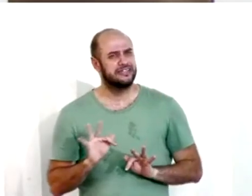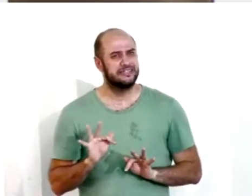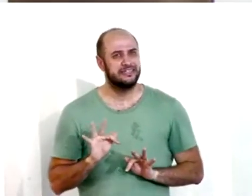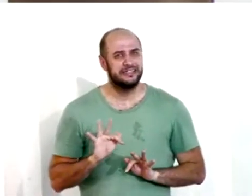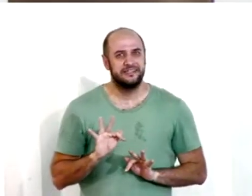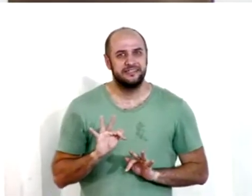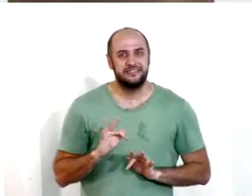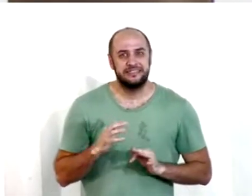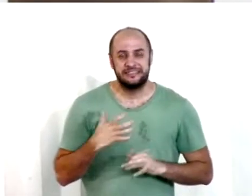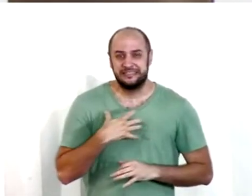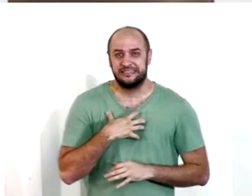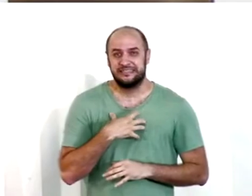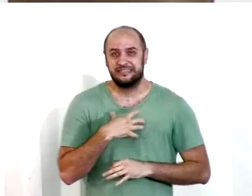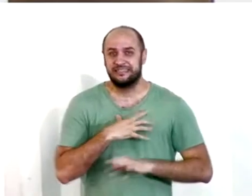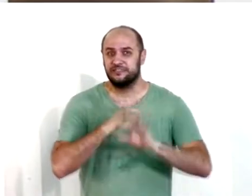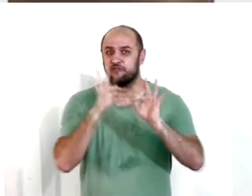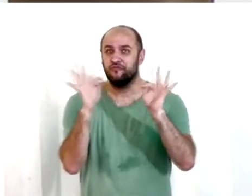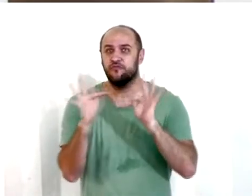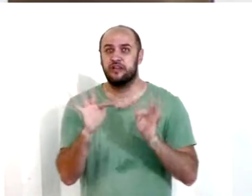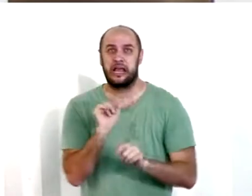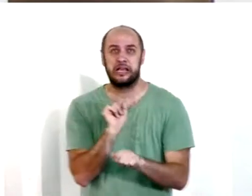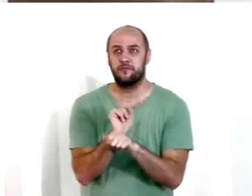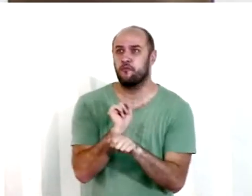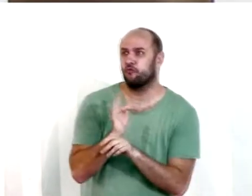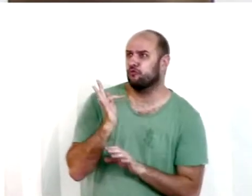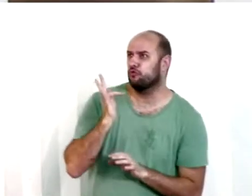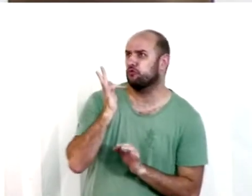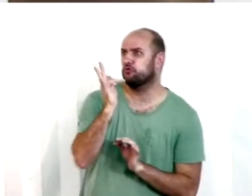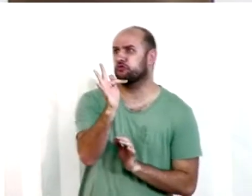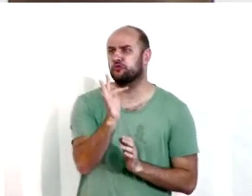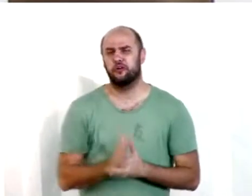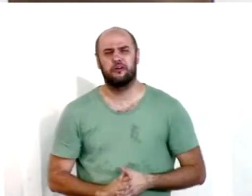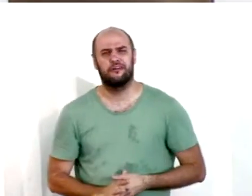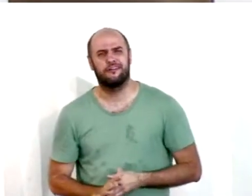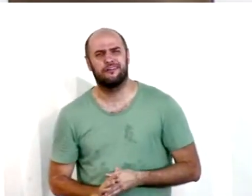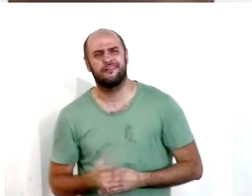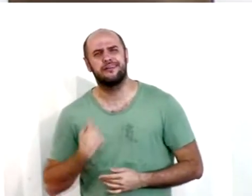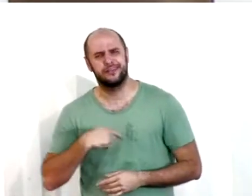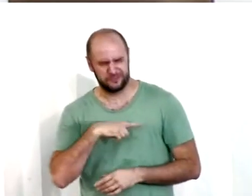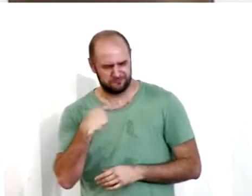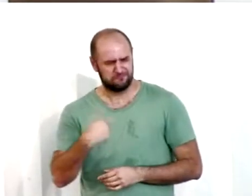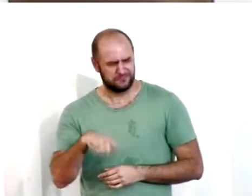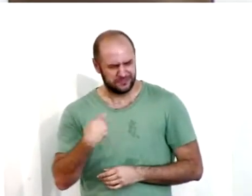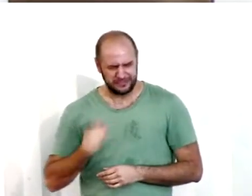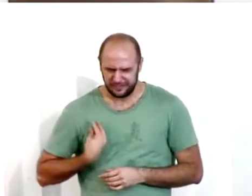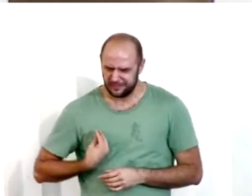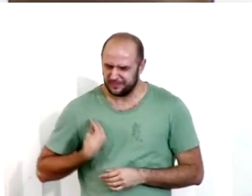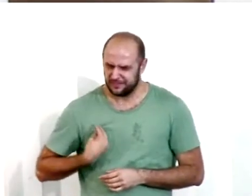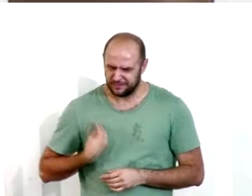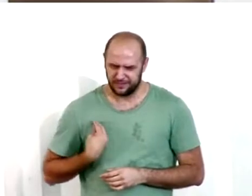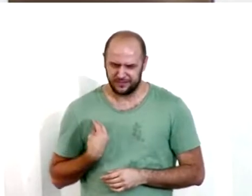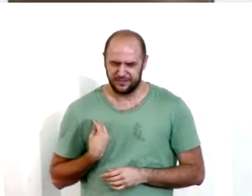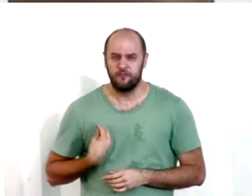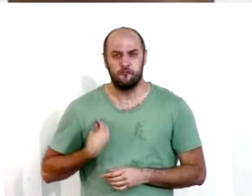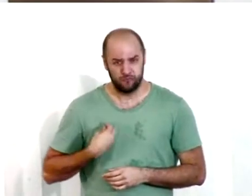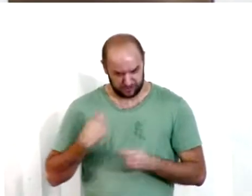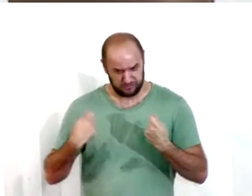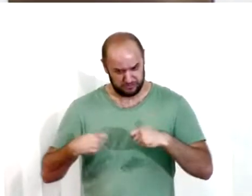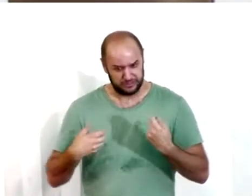viver um mundo caído com expectativas e certezas. E nós assim precisamos fazer, nós assim precisamos